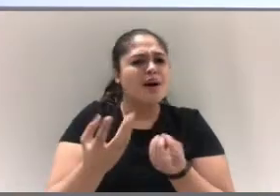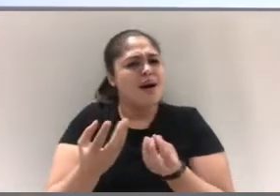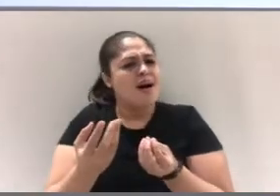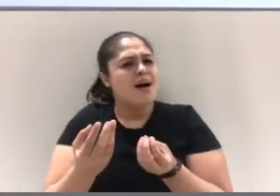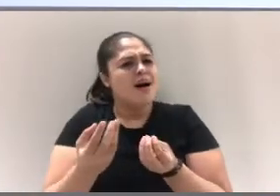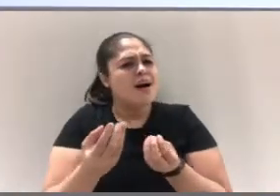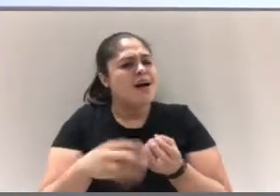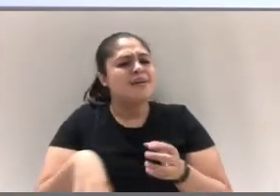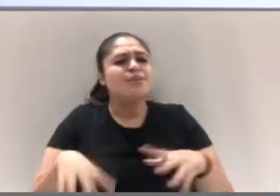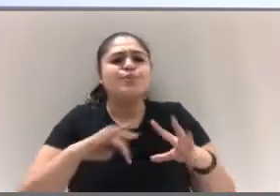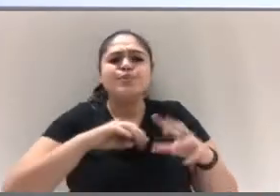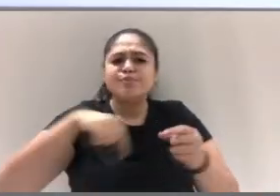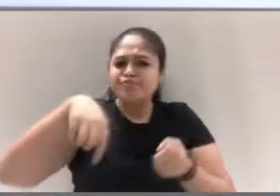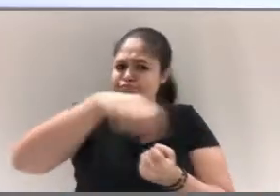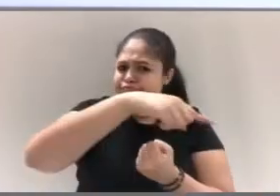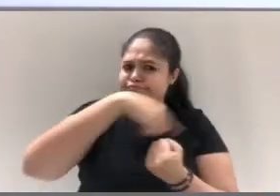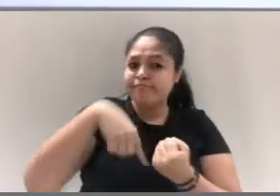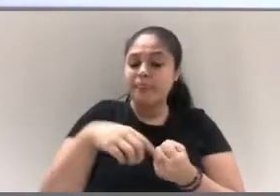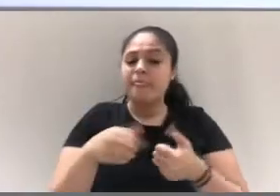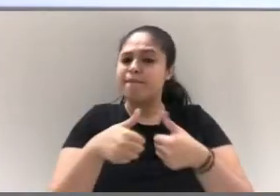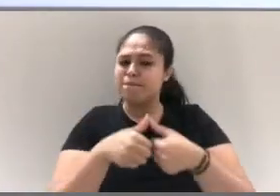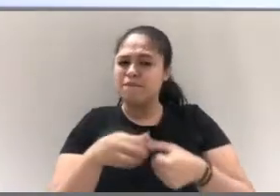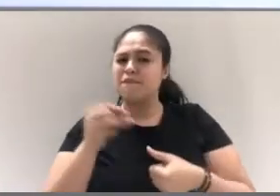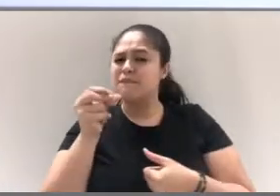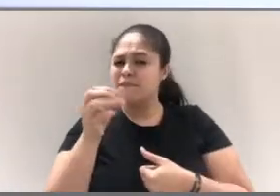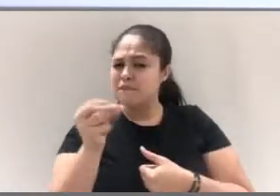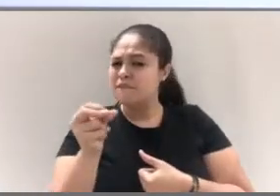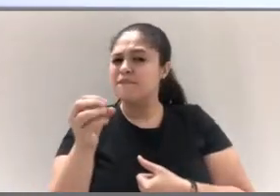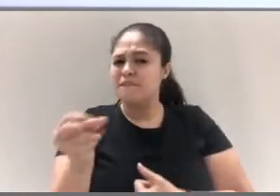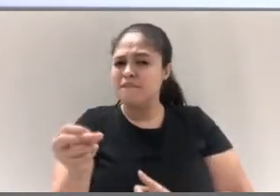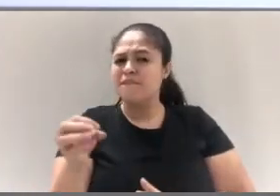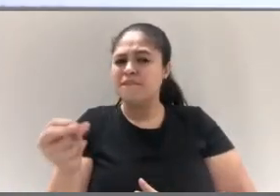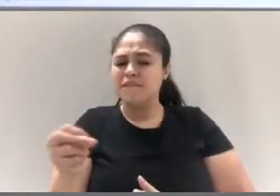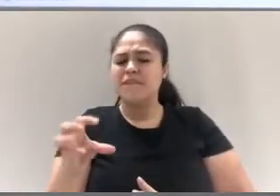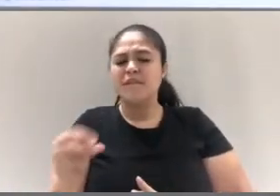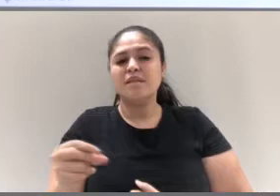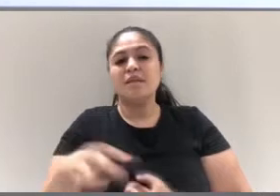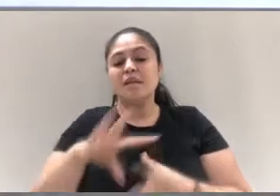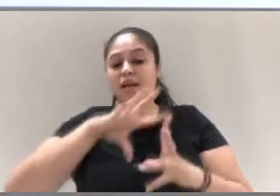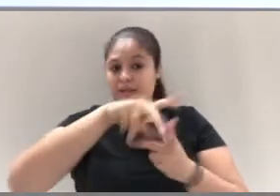e o sistema geocêntrico perdurou por muito tempo.